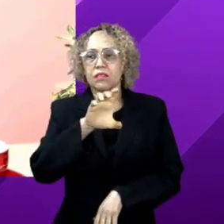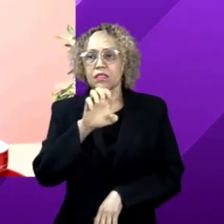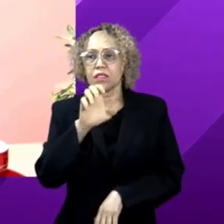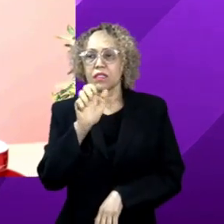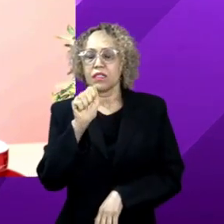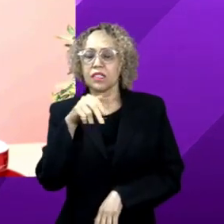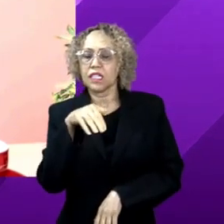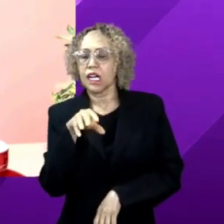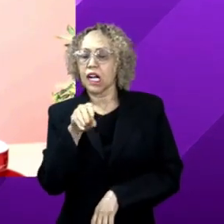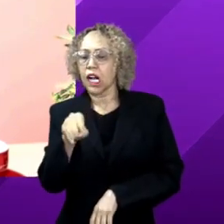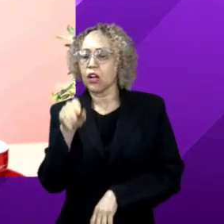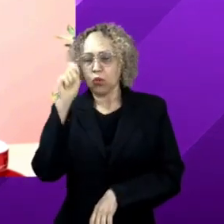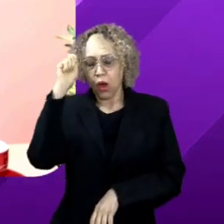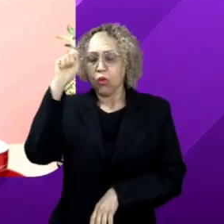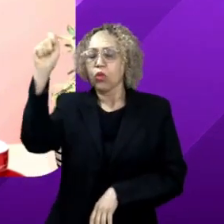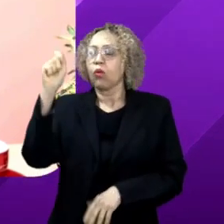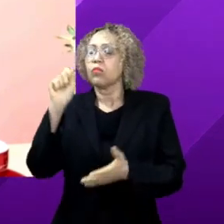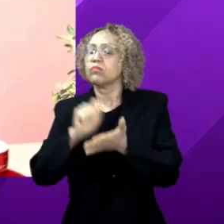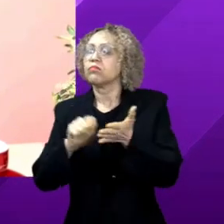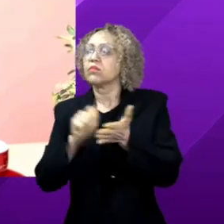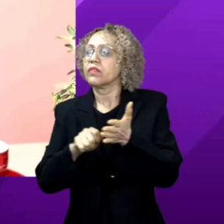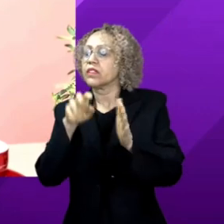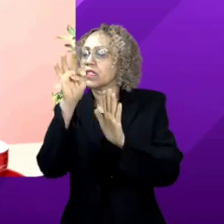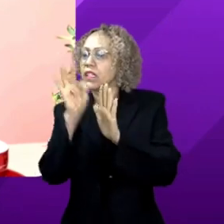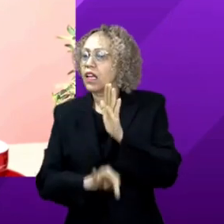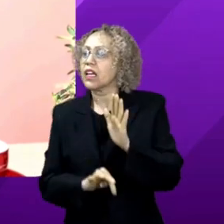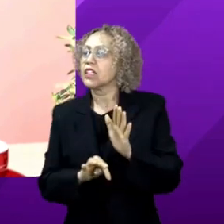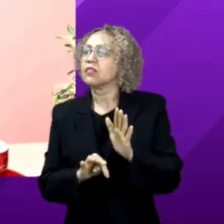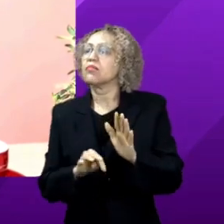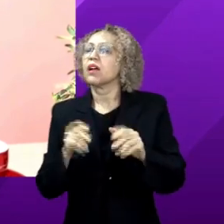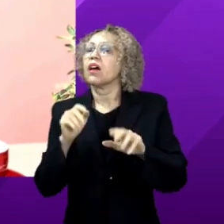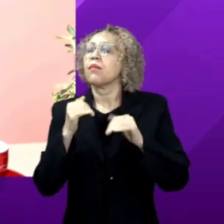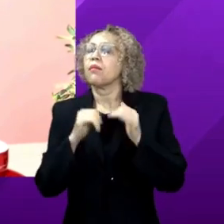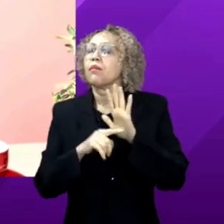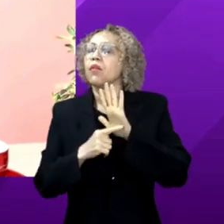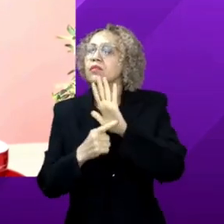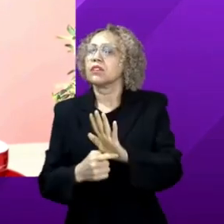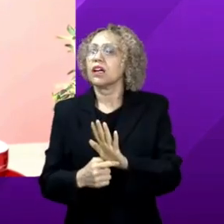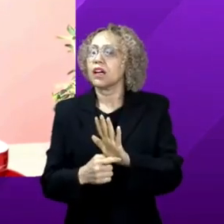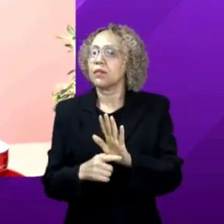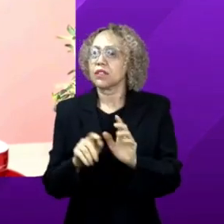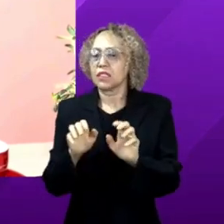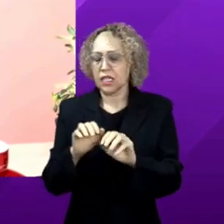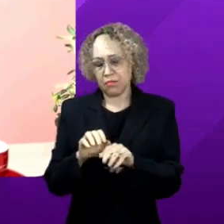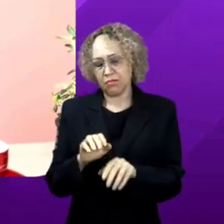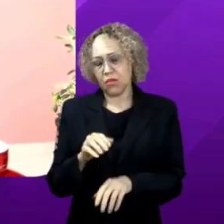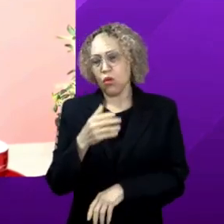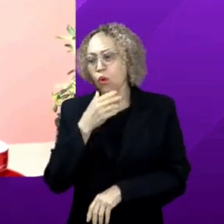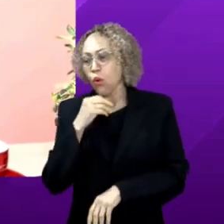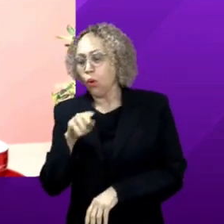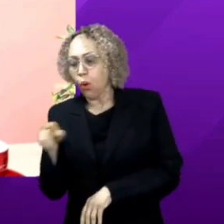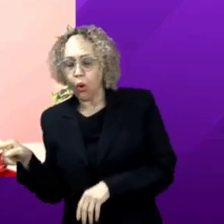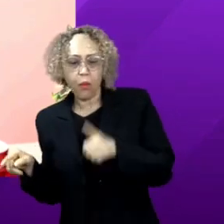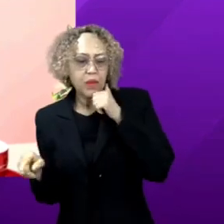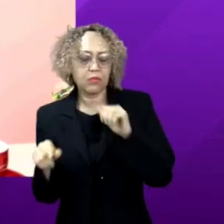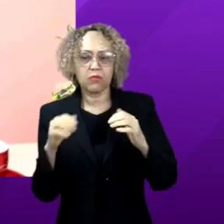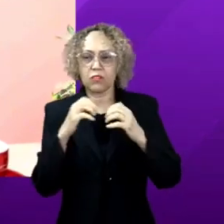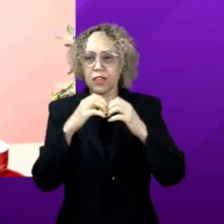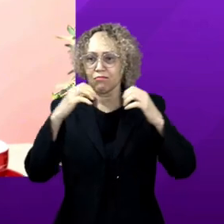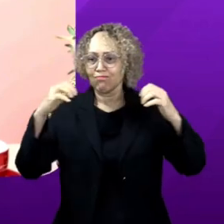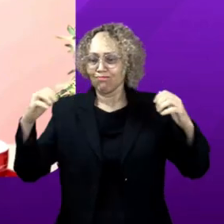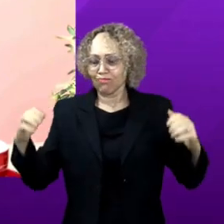divisão sexual do trabalho e o quanto as mulheres ficam presas na esfera da reprodução